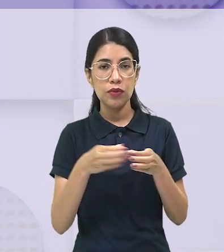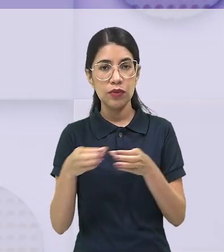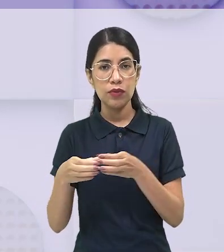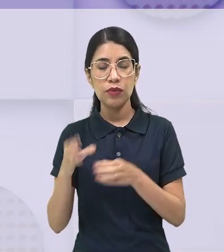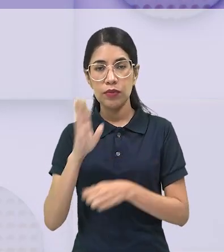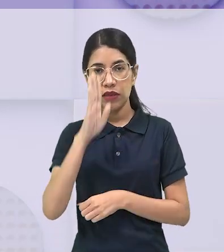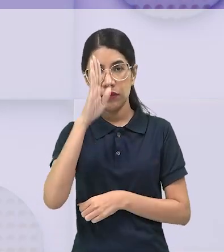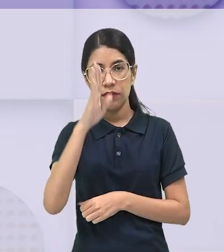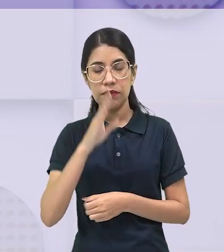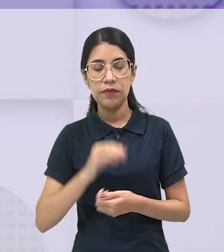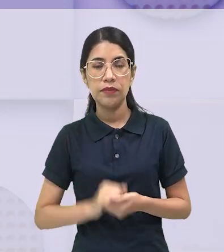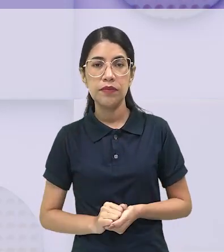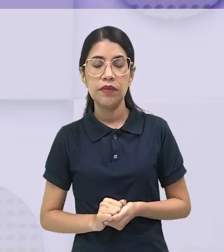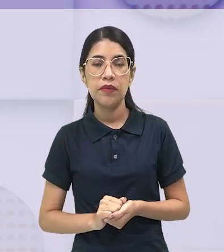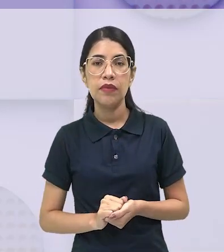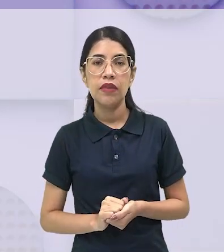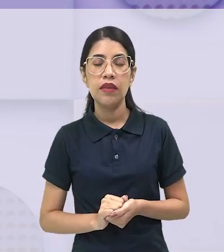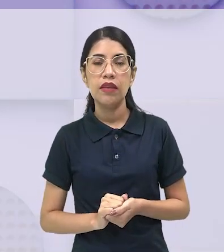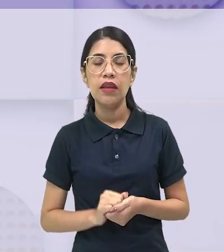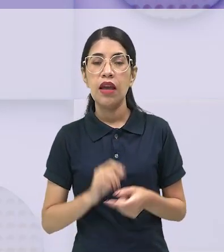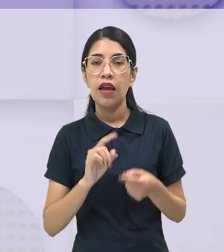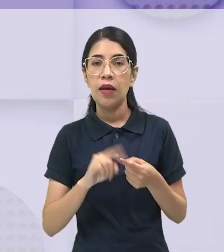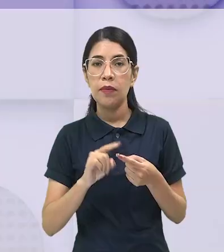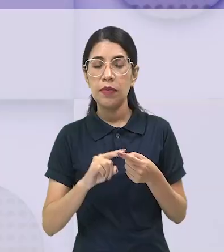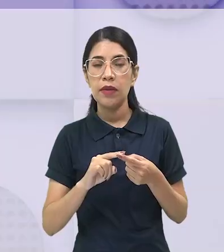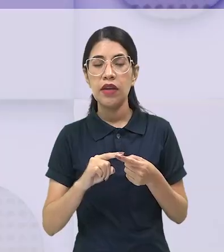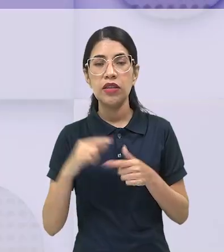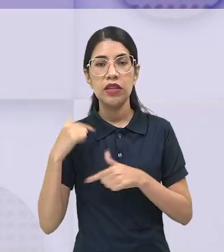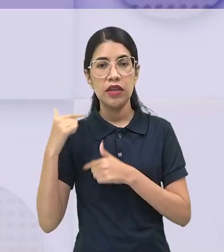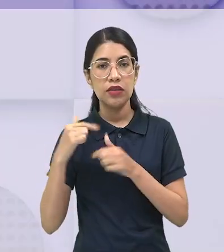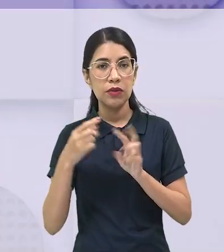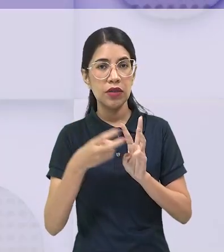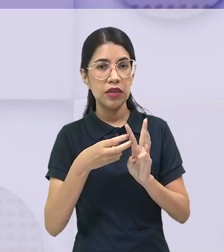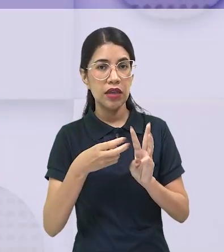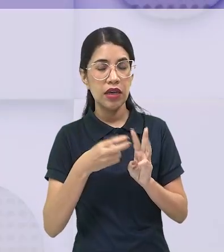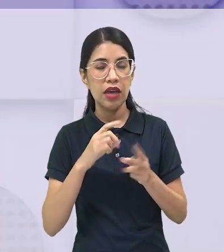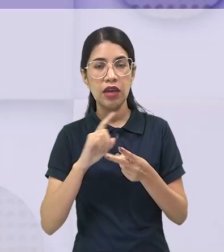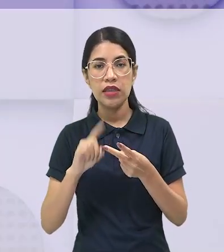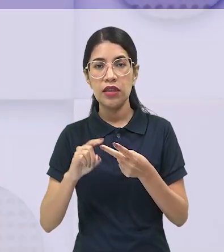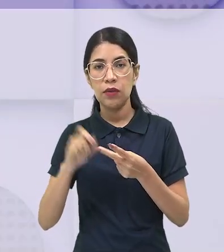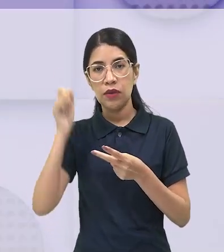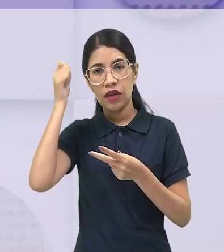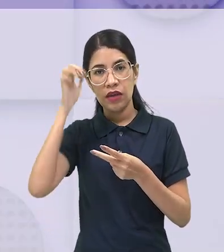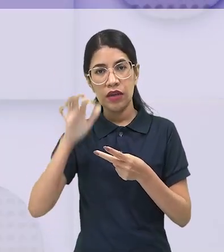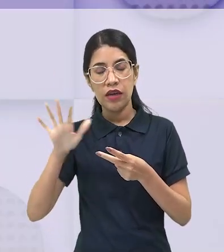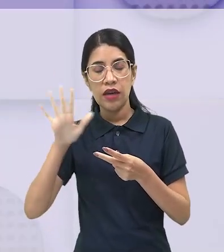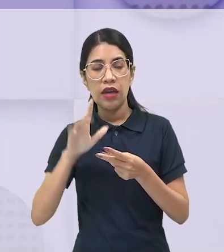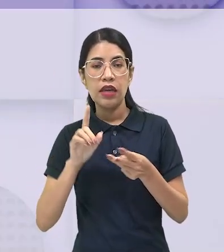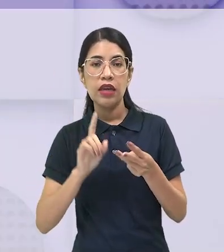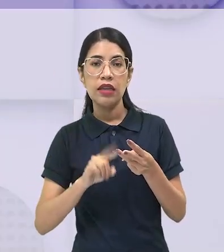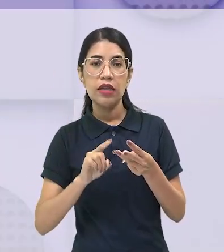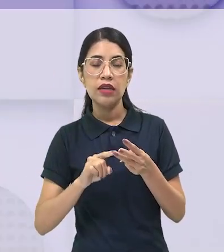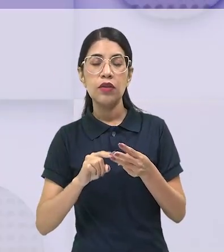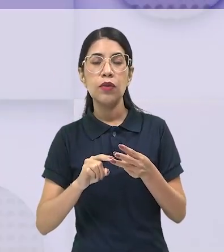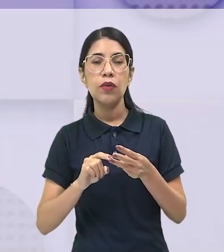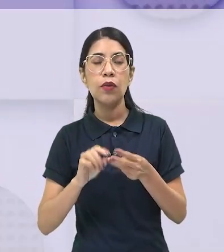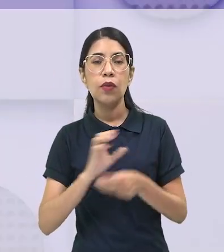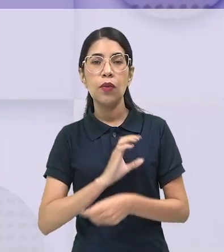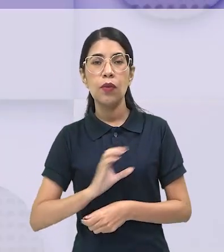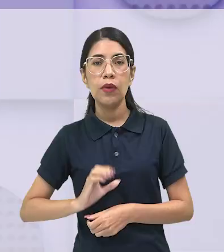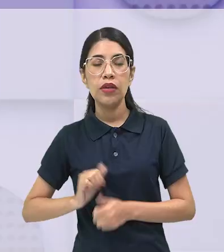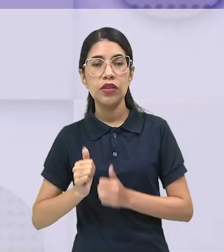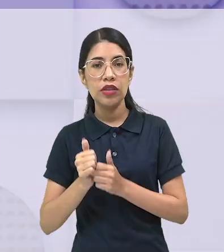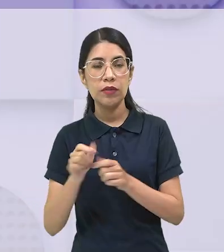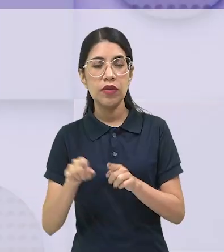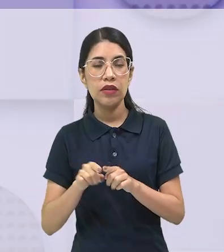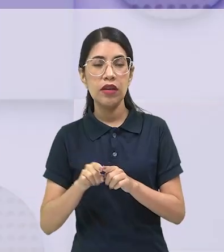grupos. As religiões de matriz indígena, as religiões de matriz africana e o cristianismo na sua